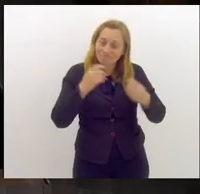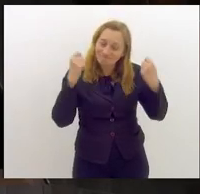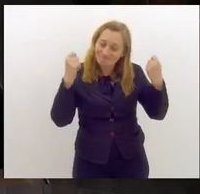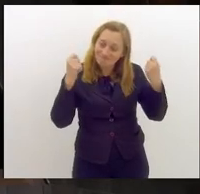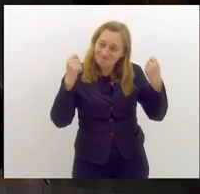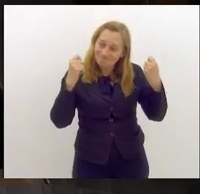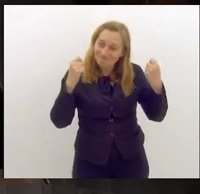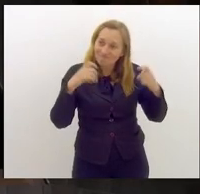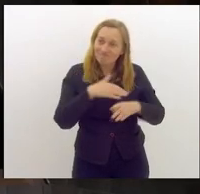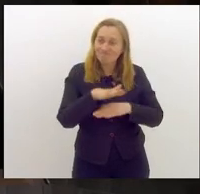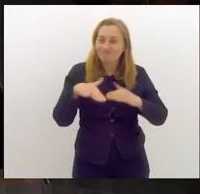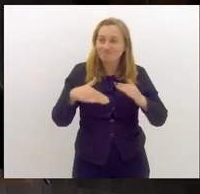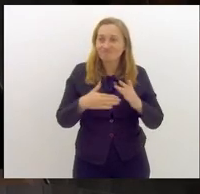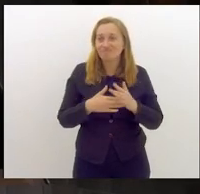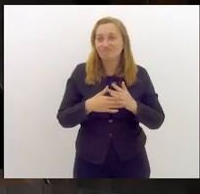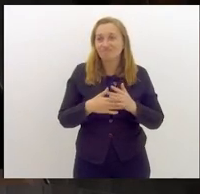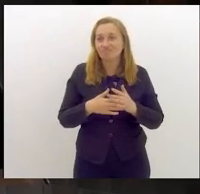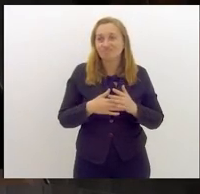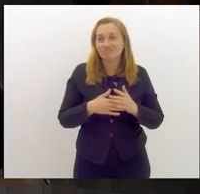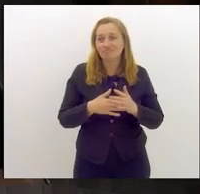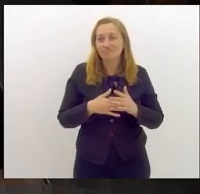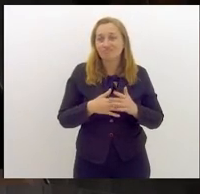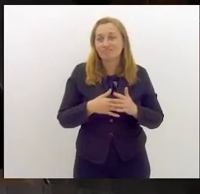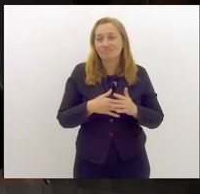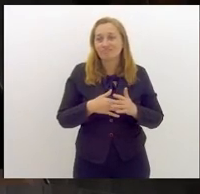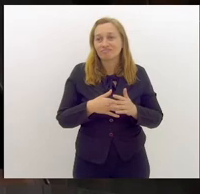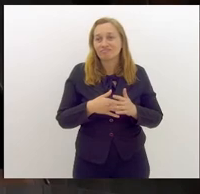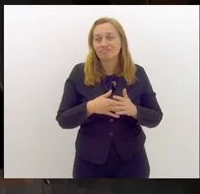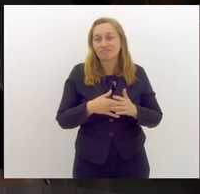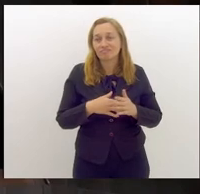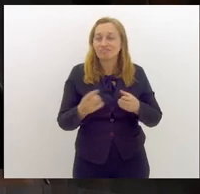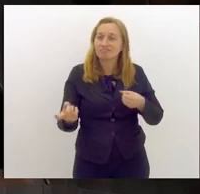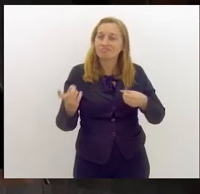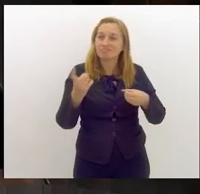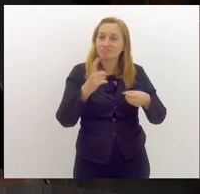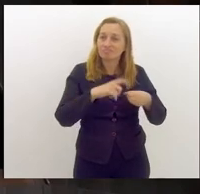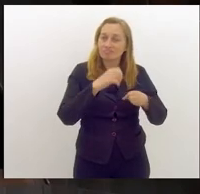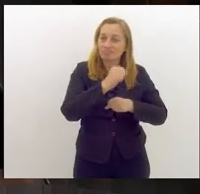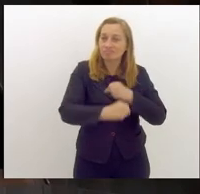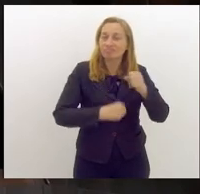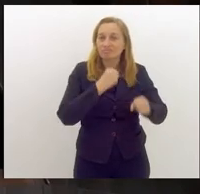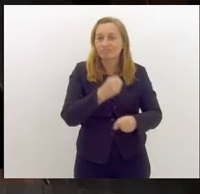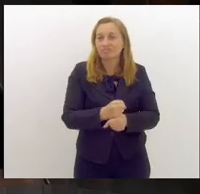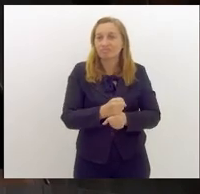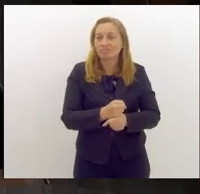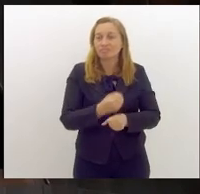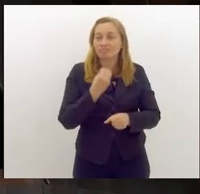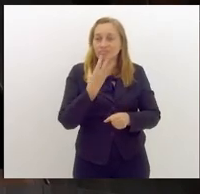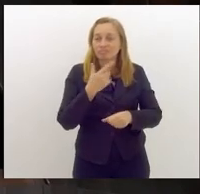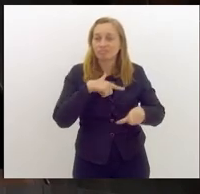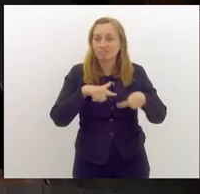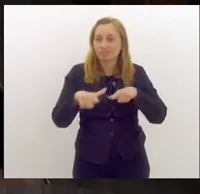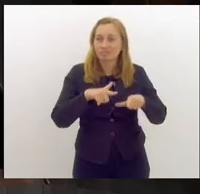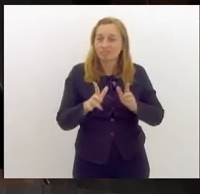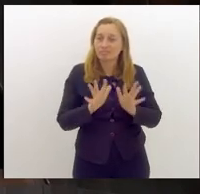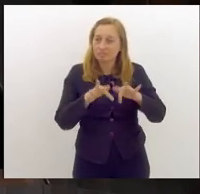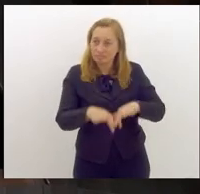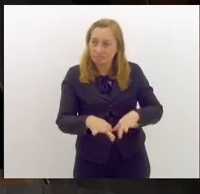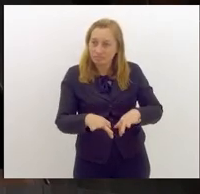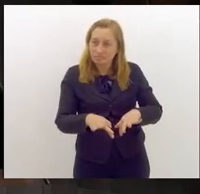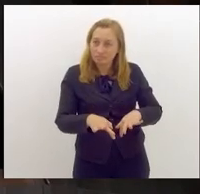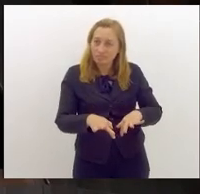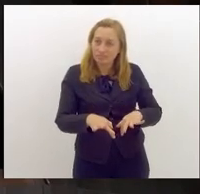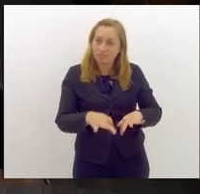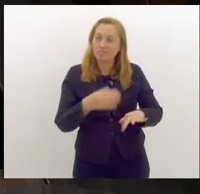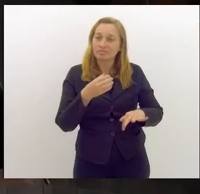para que todos aqueles que se reelegeram possa fazer um grande mandato possam terminar esse mandato fazendo